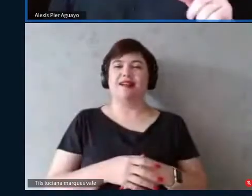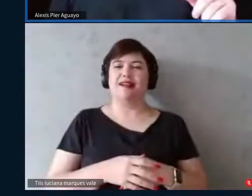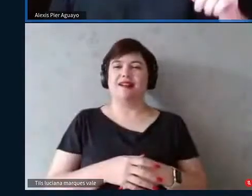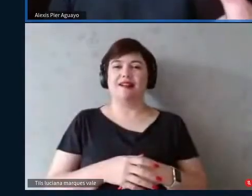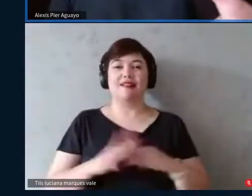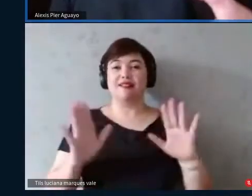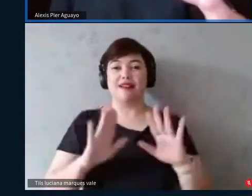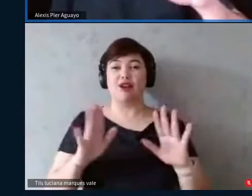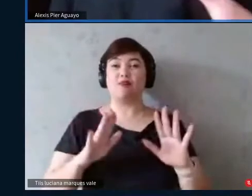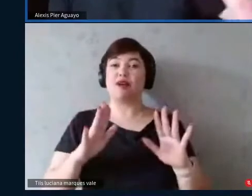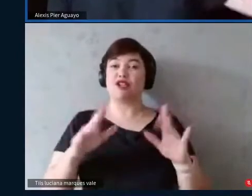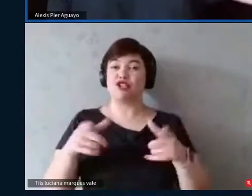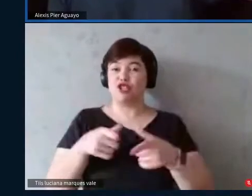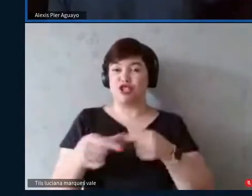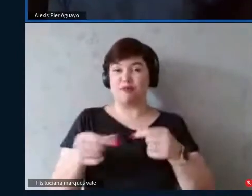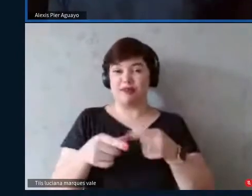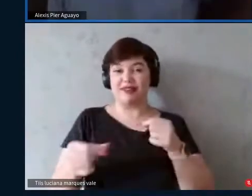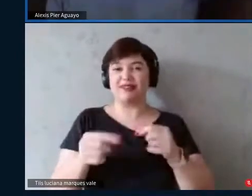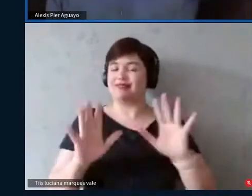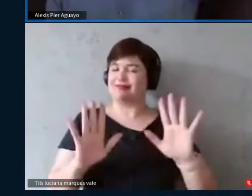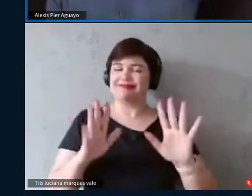Não, mas o japonês é excelente, brincadeira.